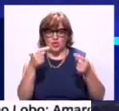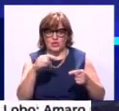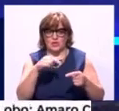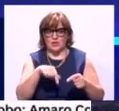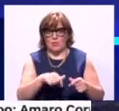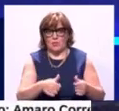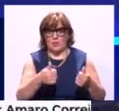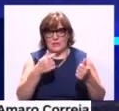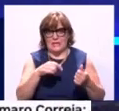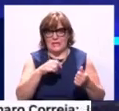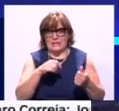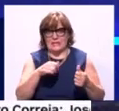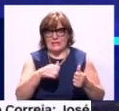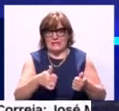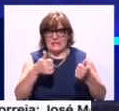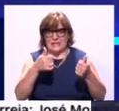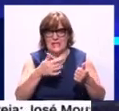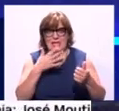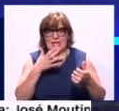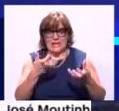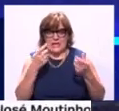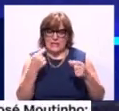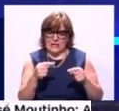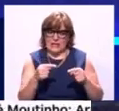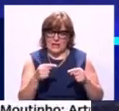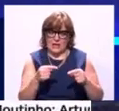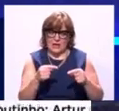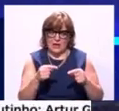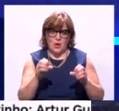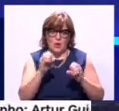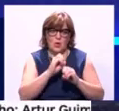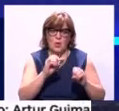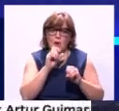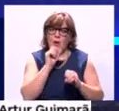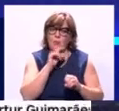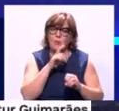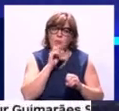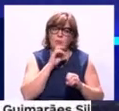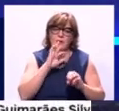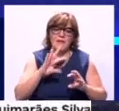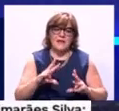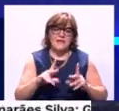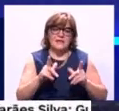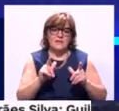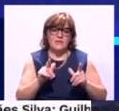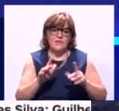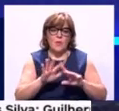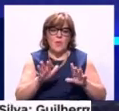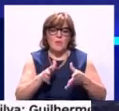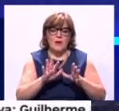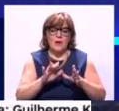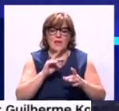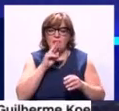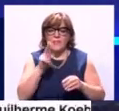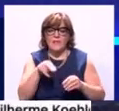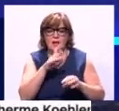cidade quente. Onde é que está? Não há possibilidades de desenvolver mecanismos no